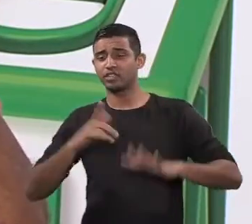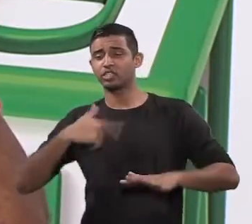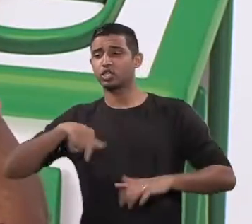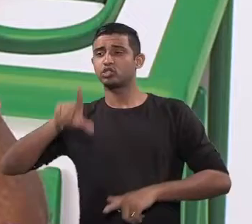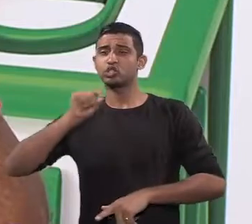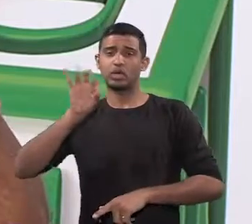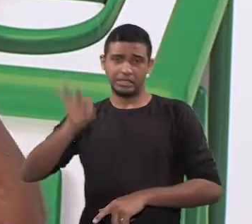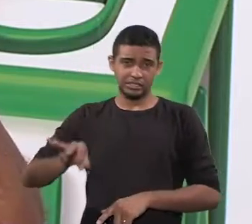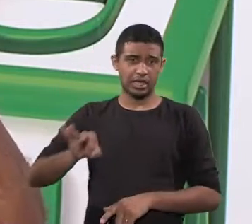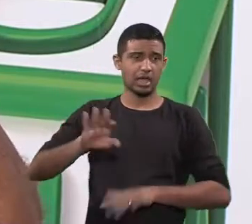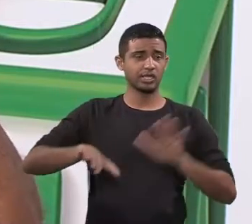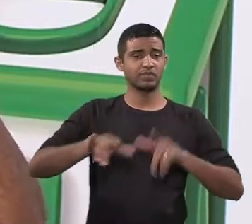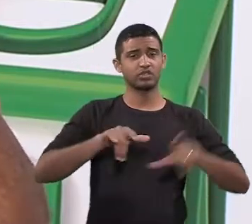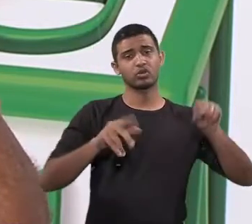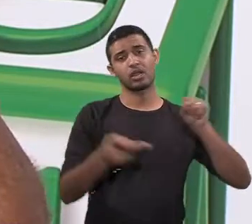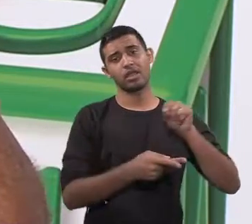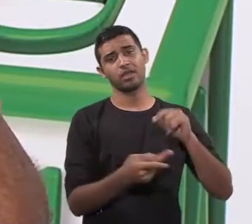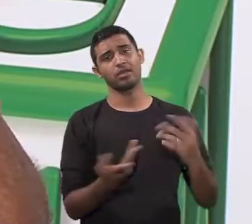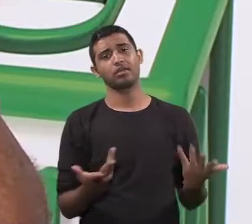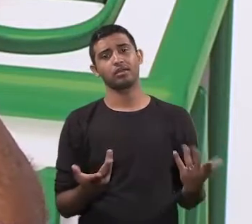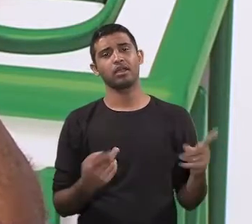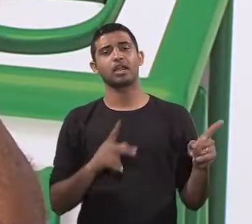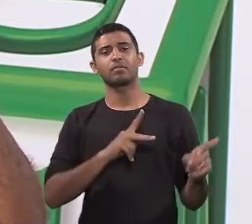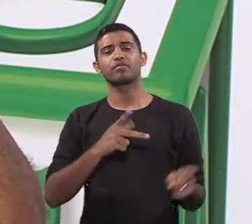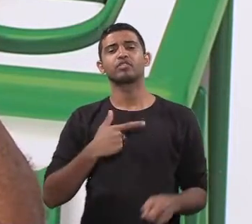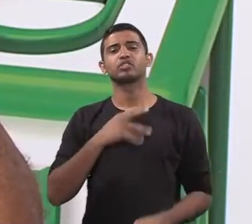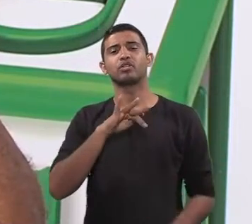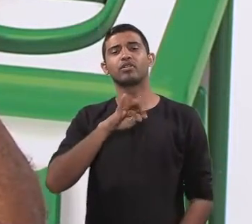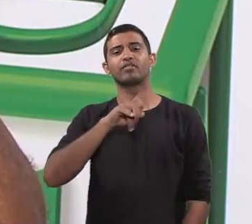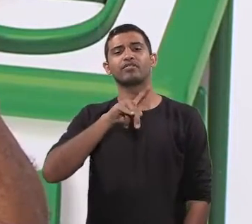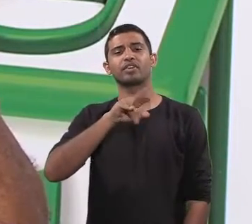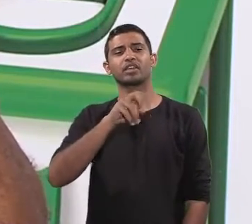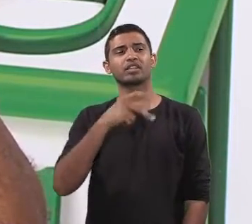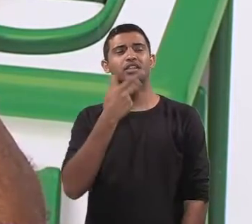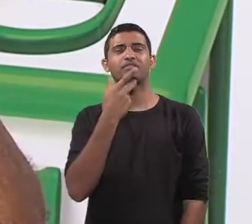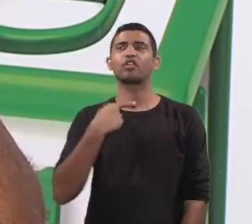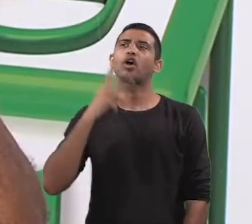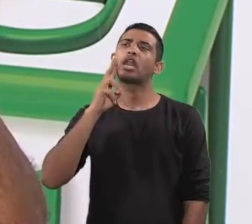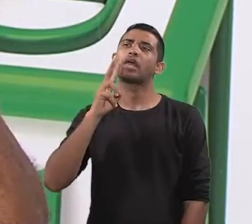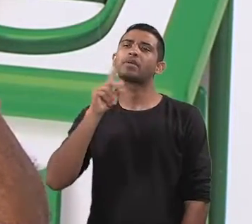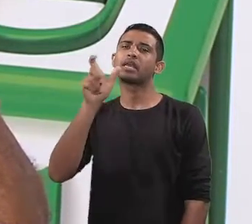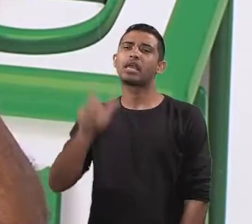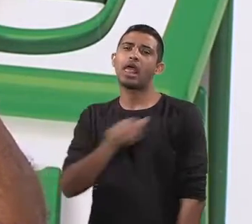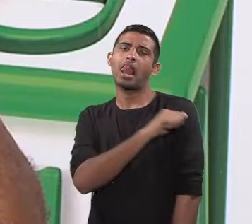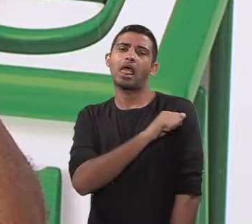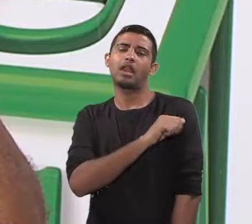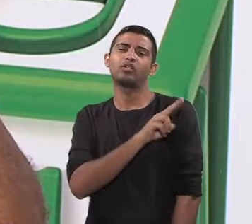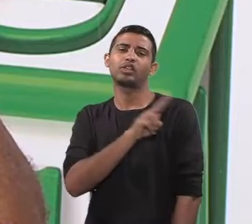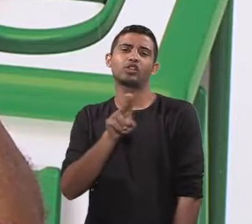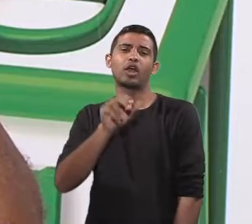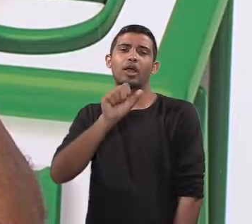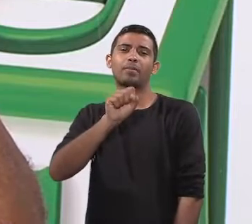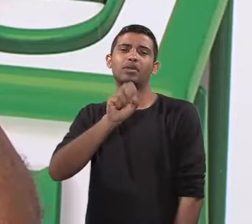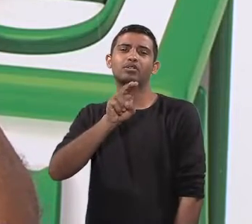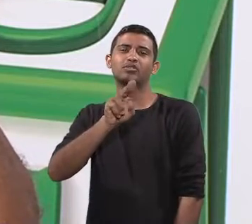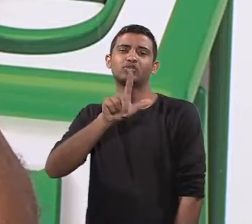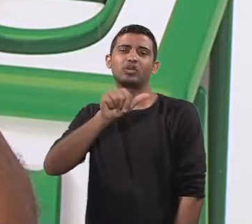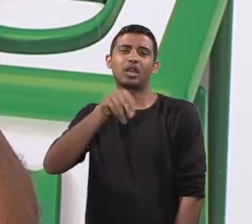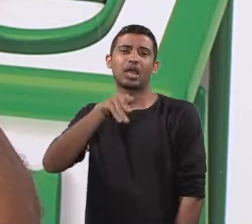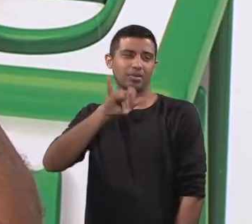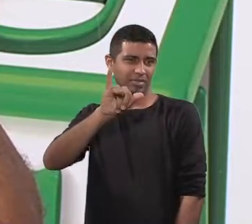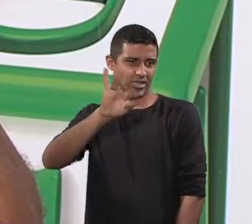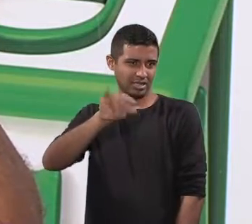certas, opções erradas. Quando o professor Fernando estava falando, eu estava lembrando aqui de uma aluna do nosso colégio, a Sulamita, que a